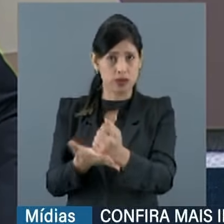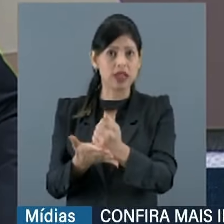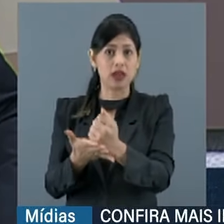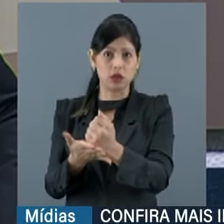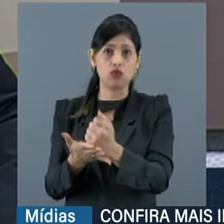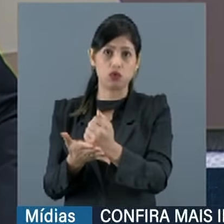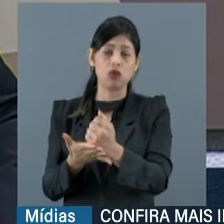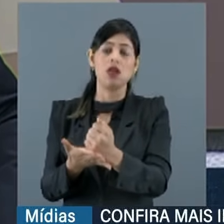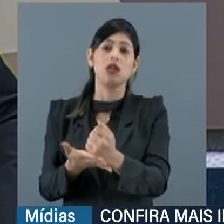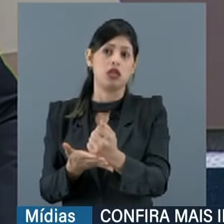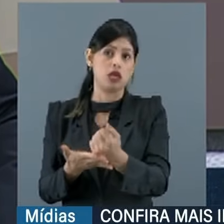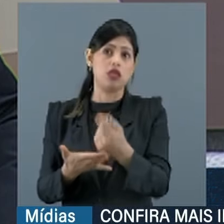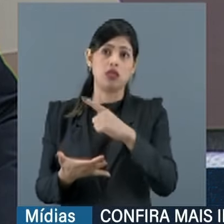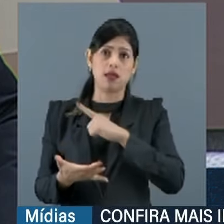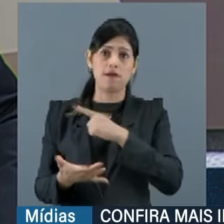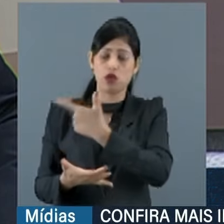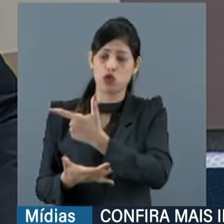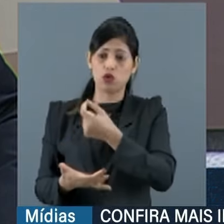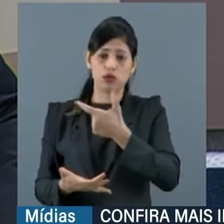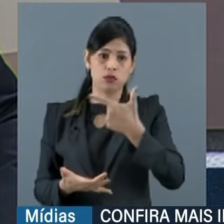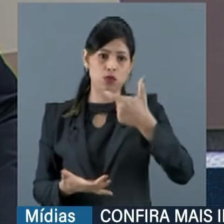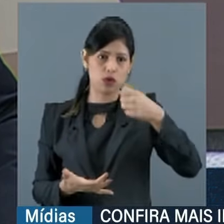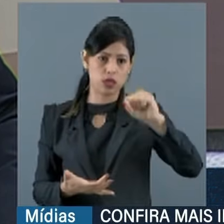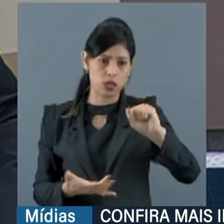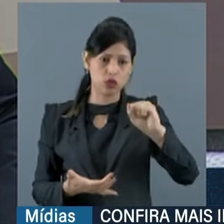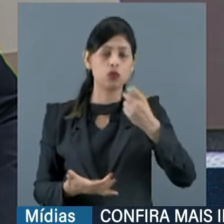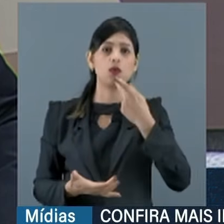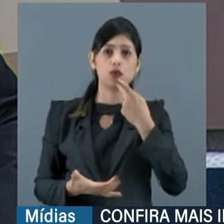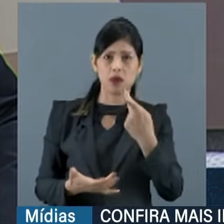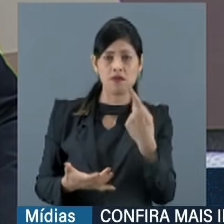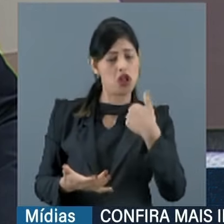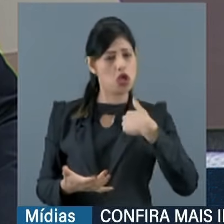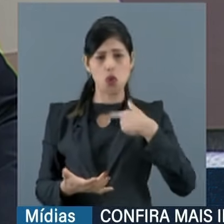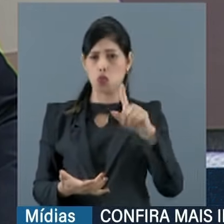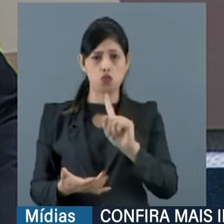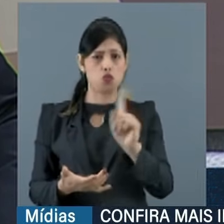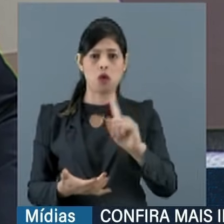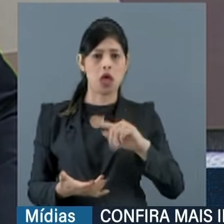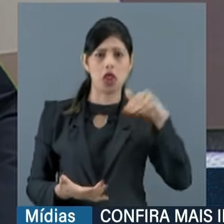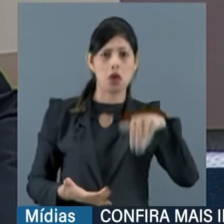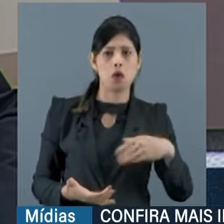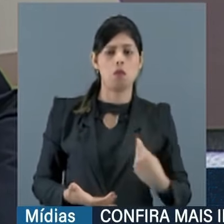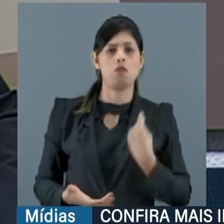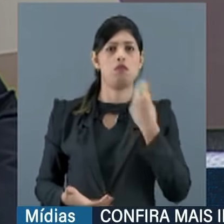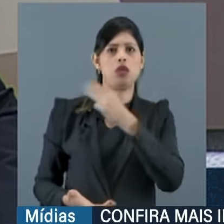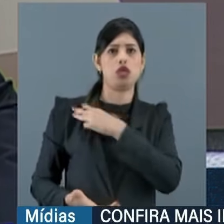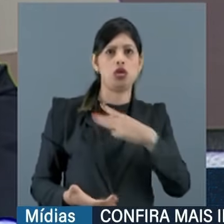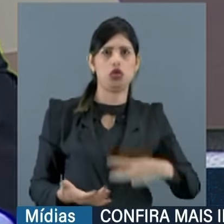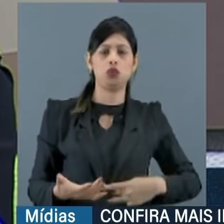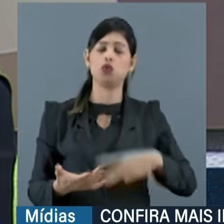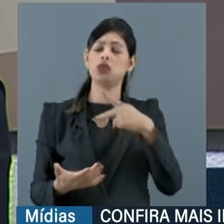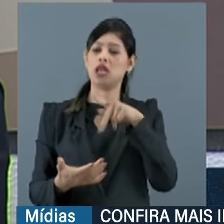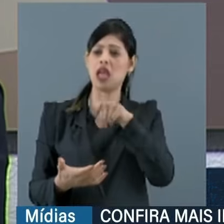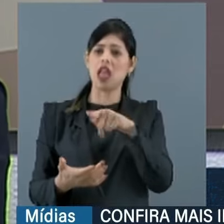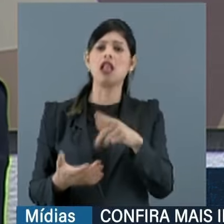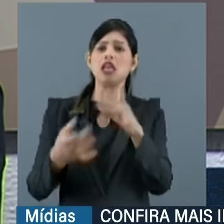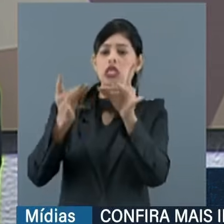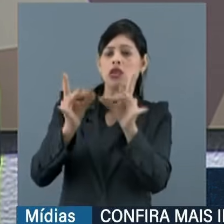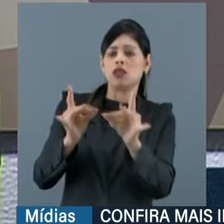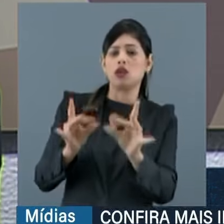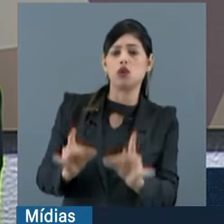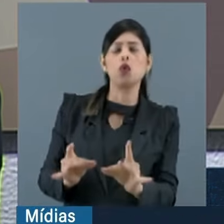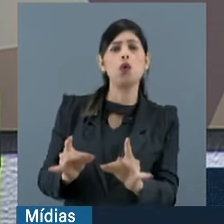e eu não era ministro, que dispunha sobre o modo como as câmeras funcionam. As